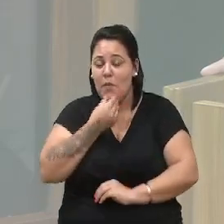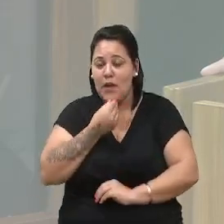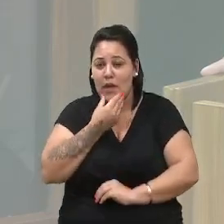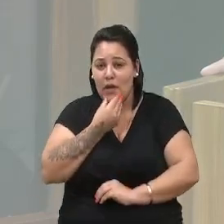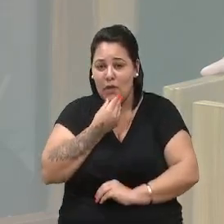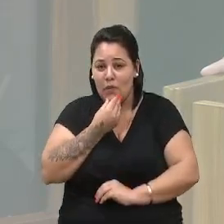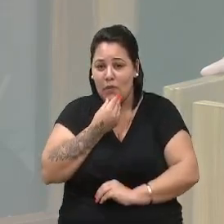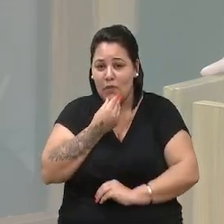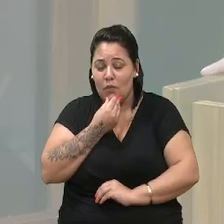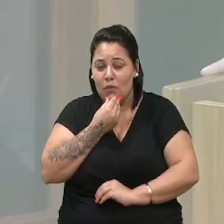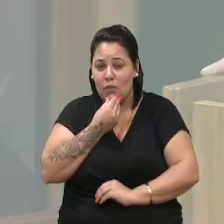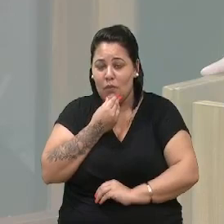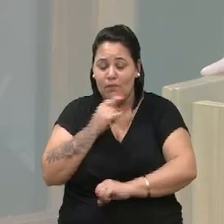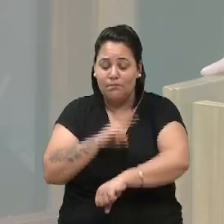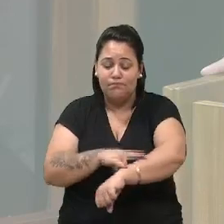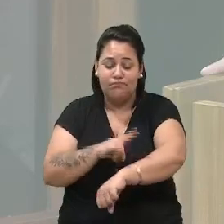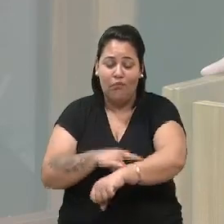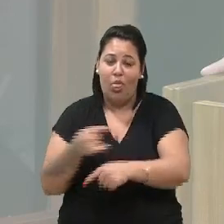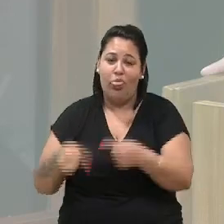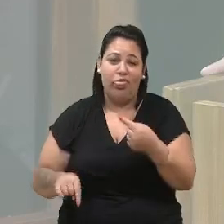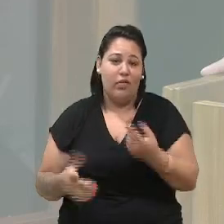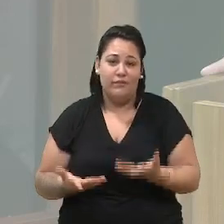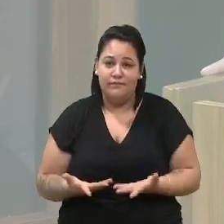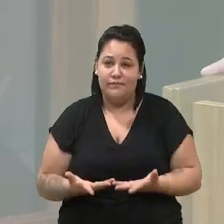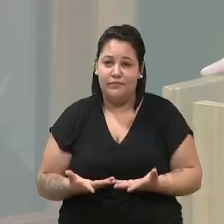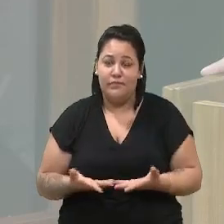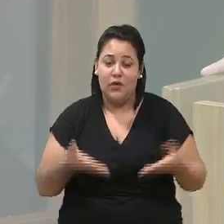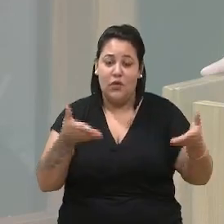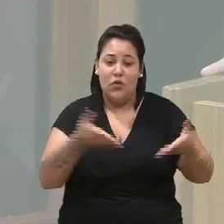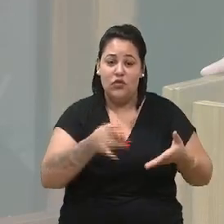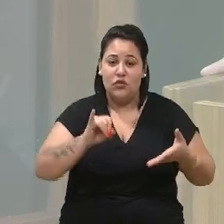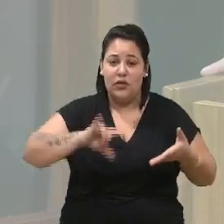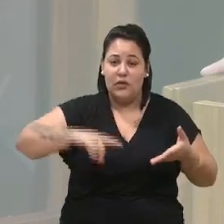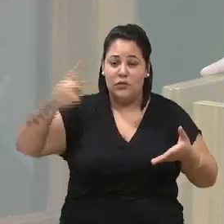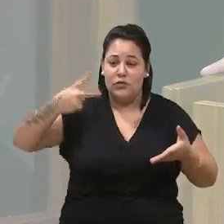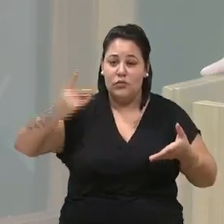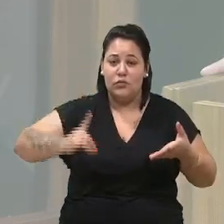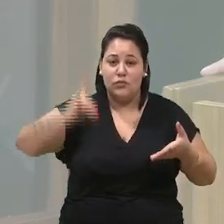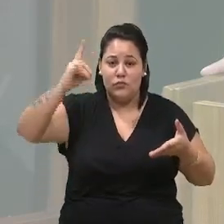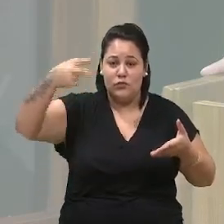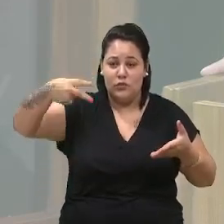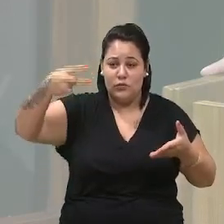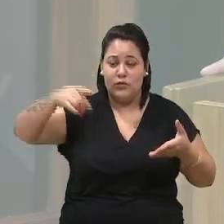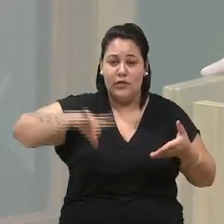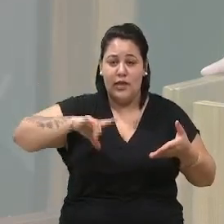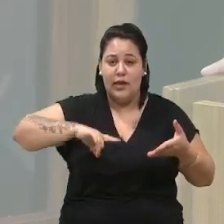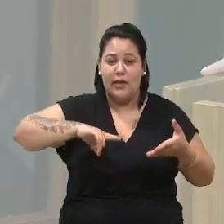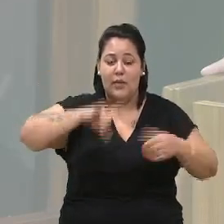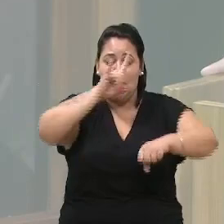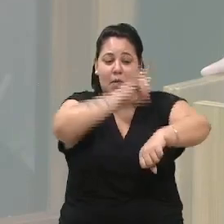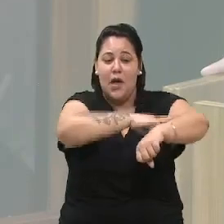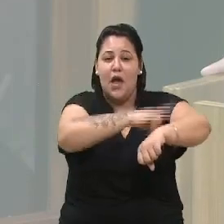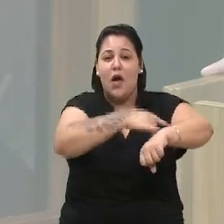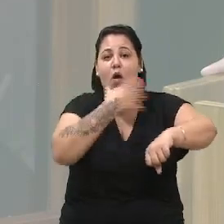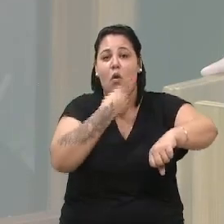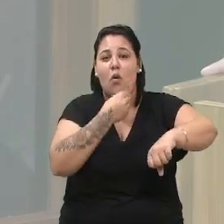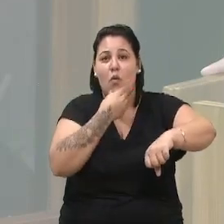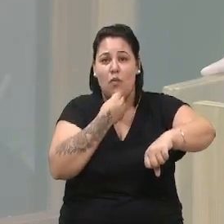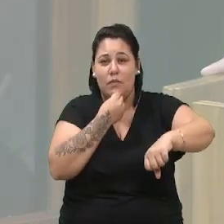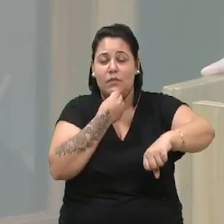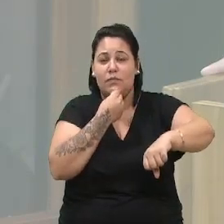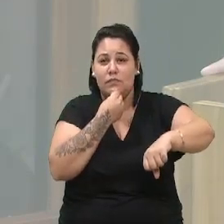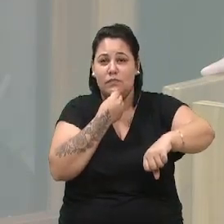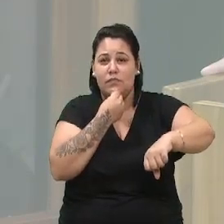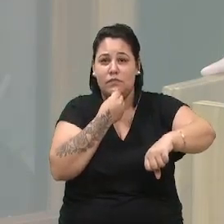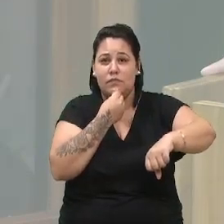funciona. Então, hoje, apenas no segundo andar, tem banheiro masculino. Está prestes a